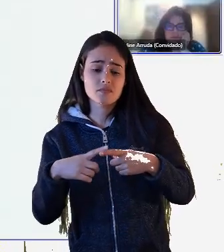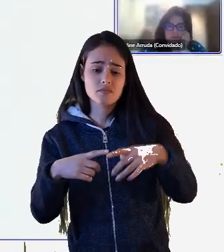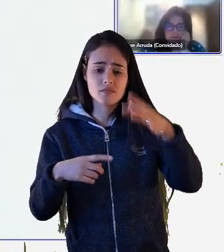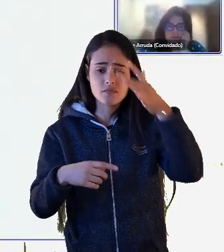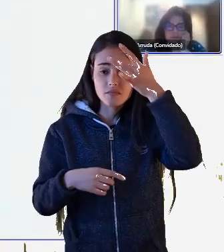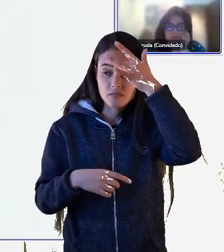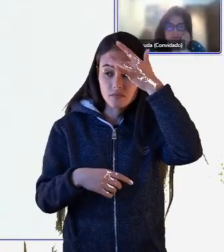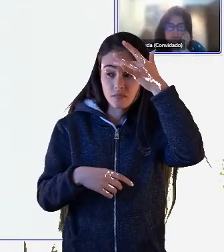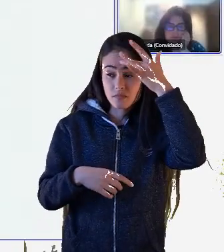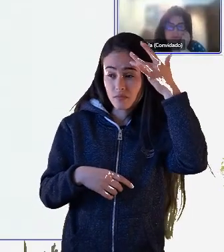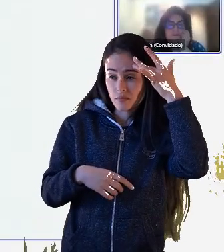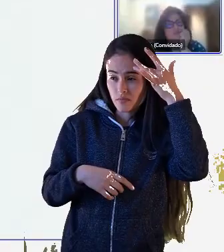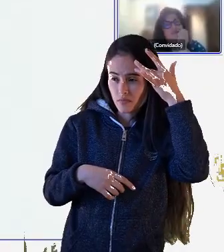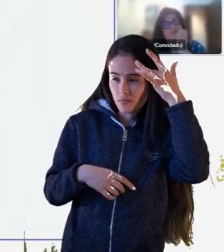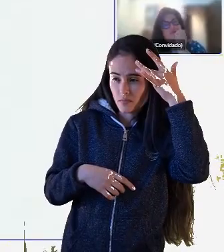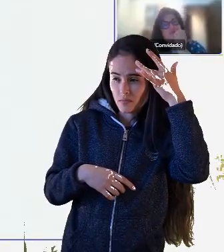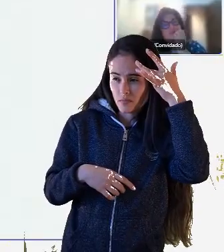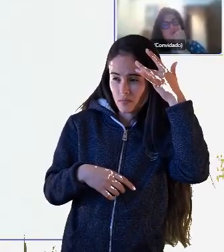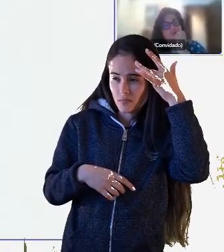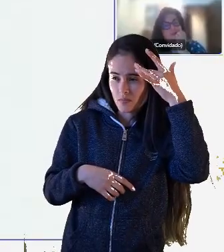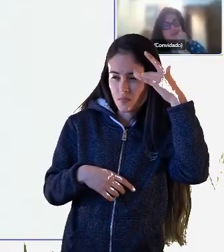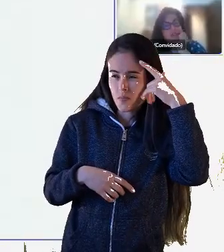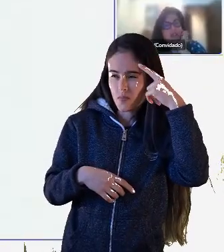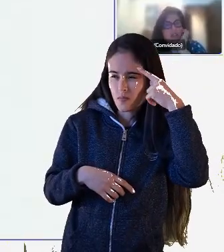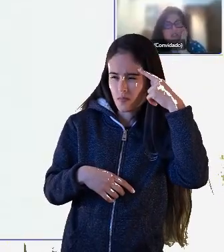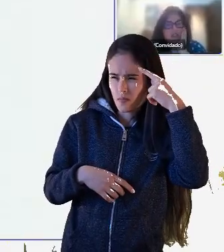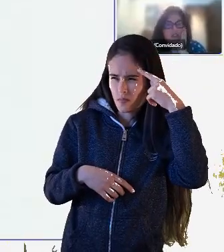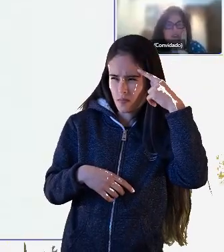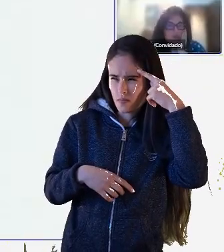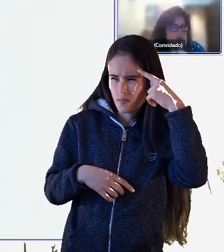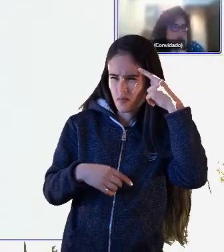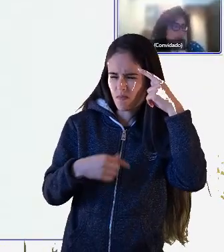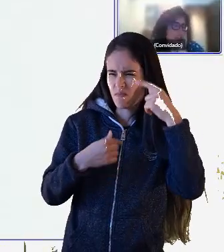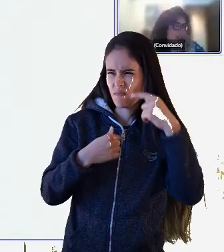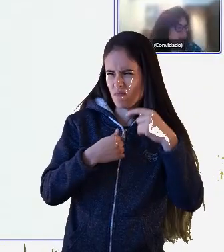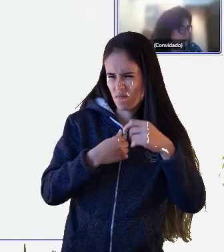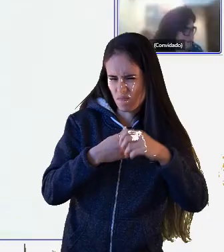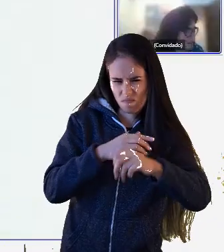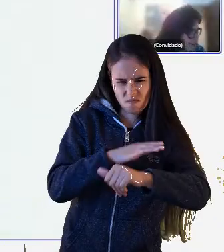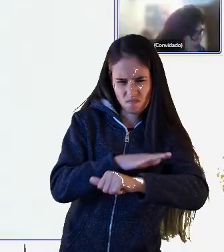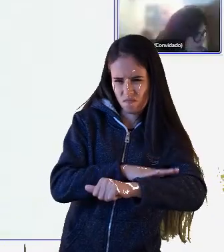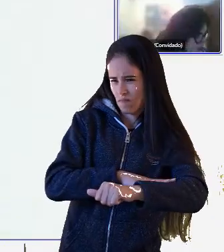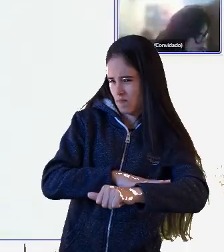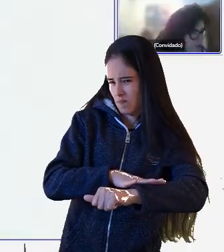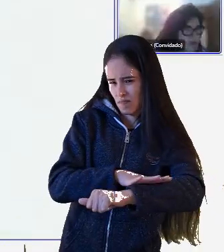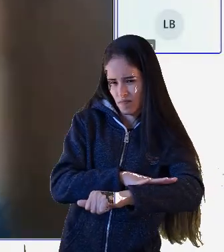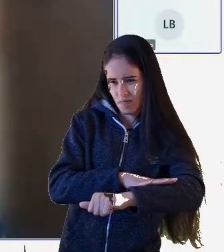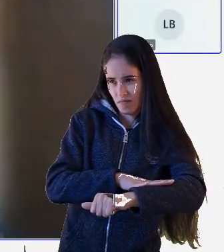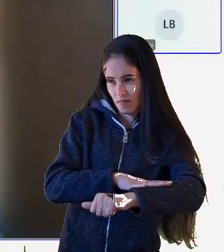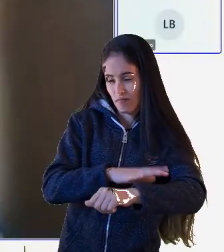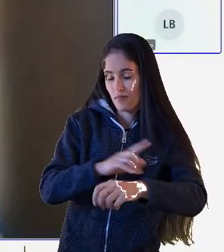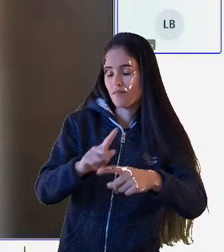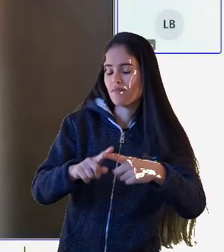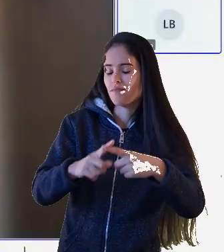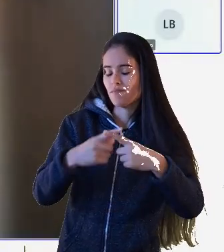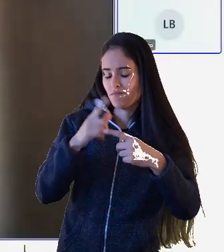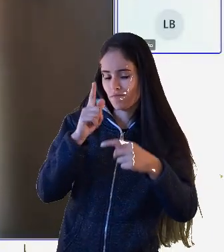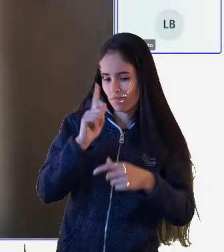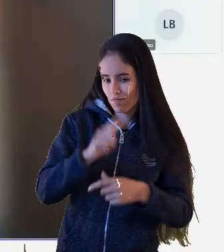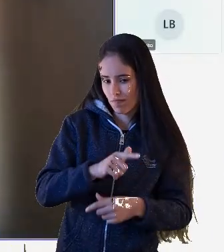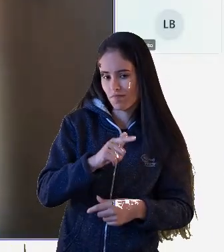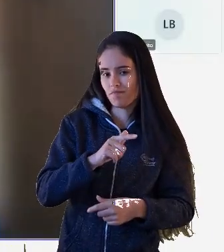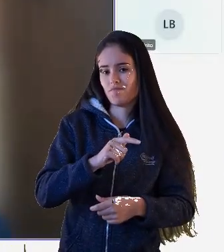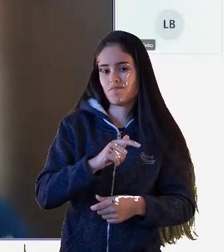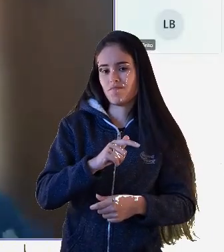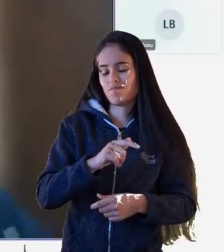Relatos de racismo ignorado por pessoas que se dizem Obrigada, Elaine, pelas palavras,